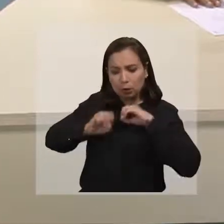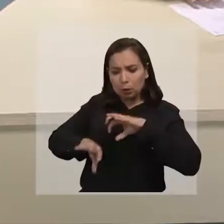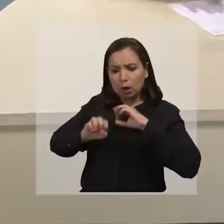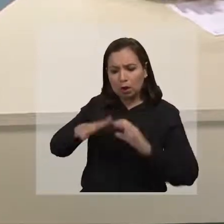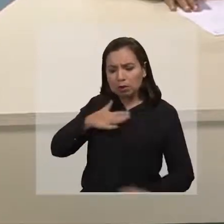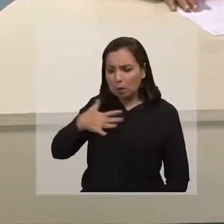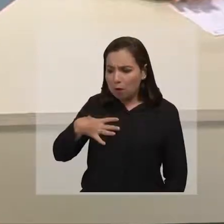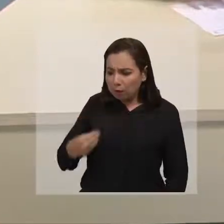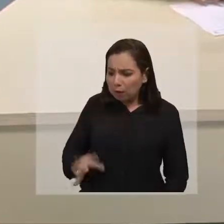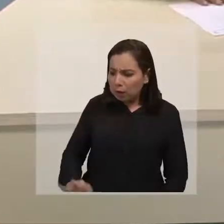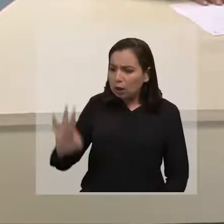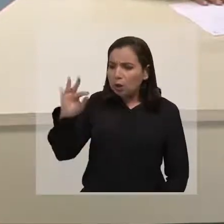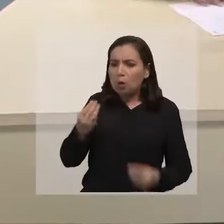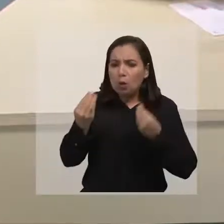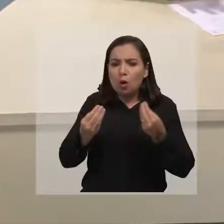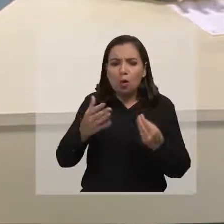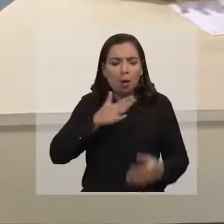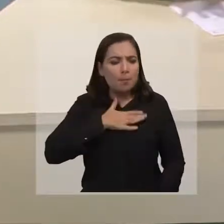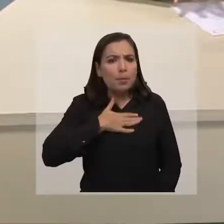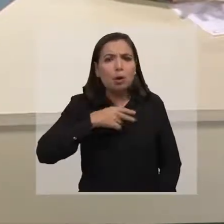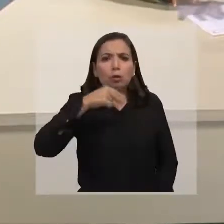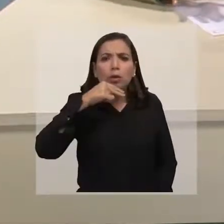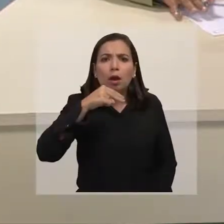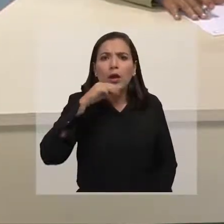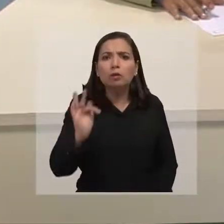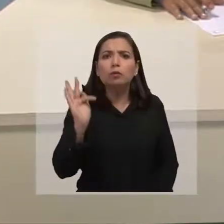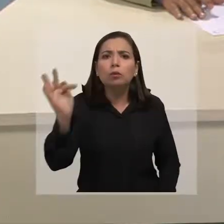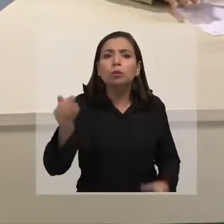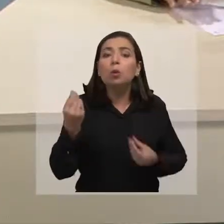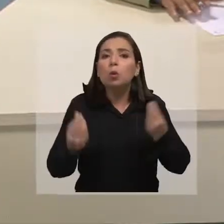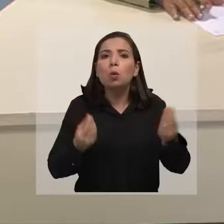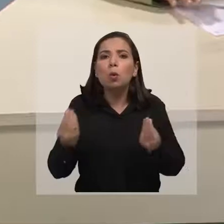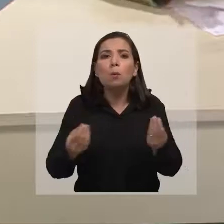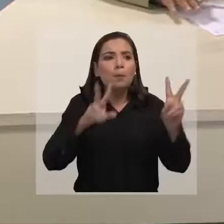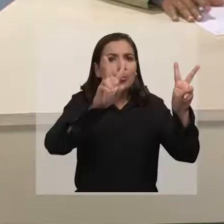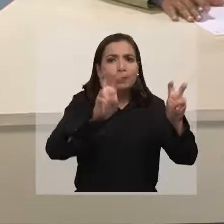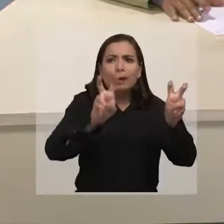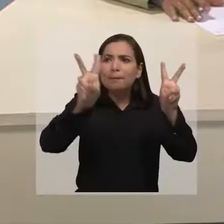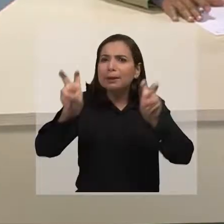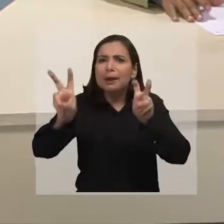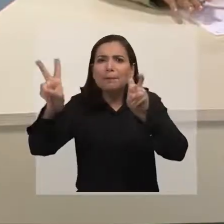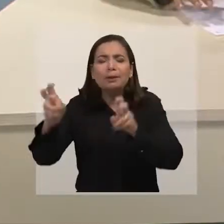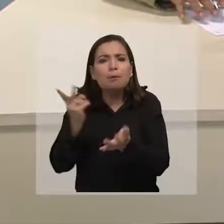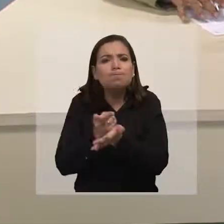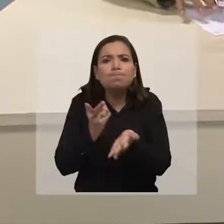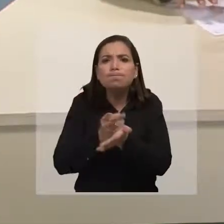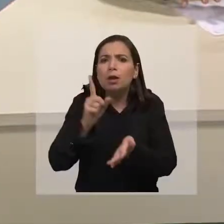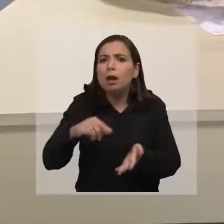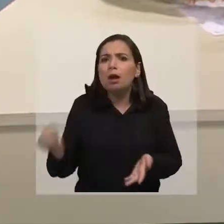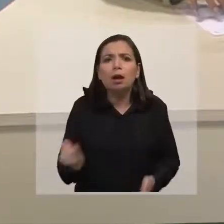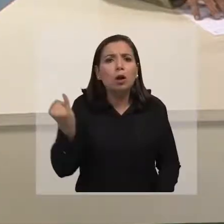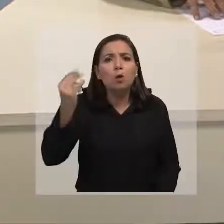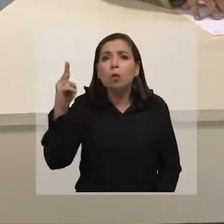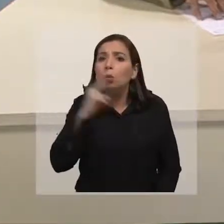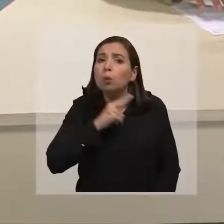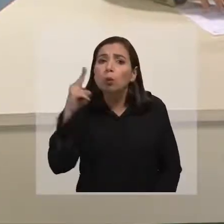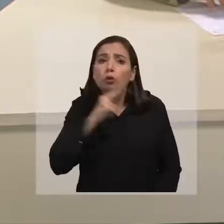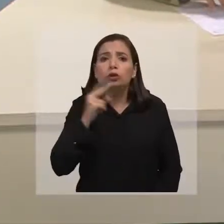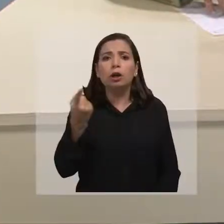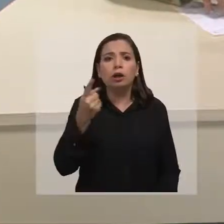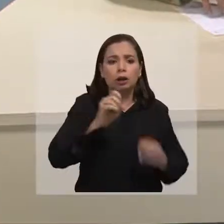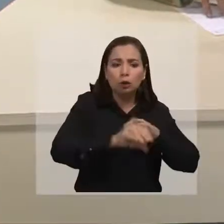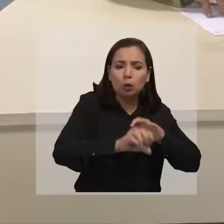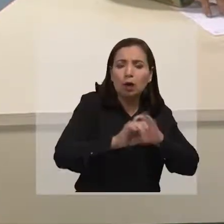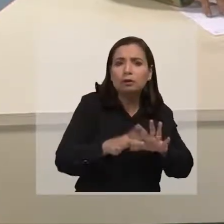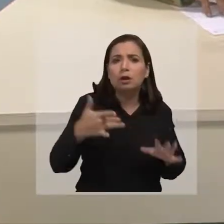nossos filhos, a educação dos nossos netos. Então, assim, esses são temas, principalmente saúde, segurança pública, né? São temas urgentes e que